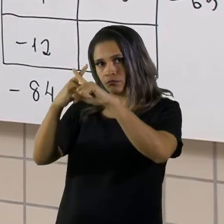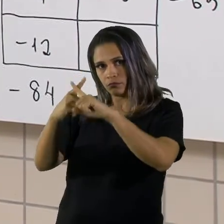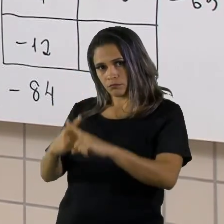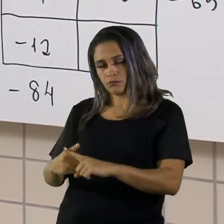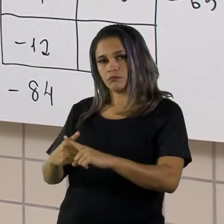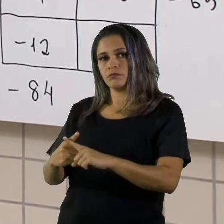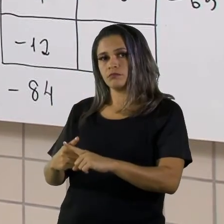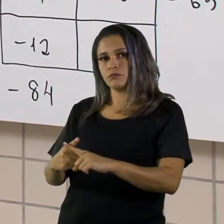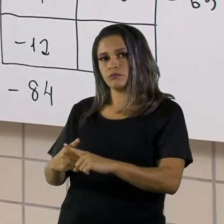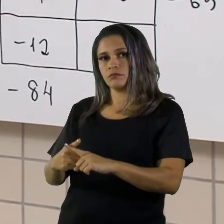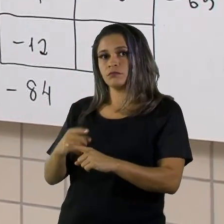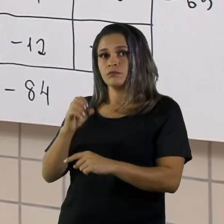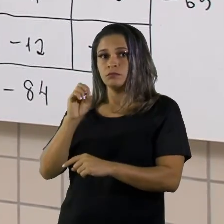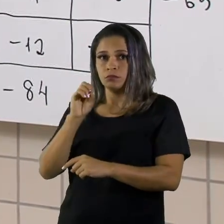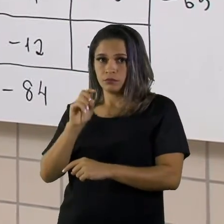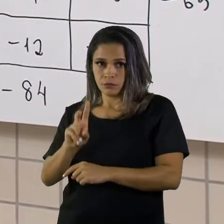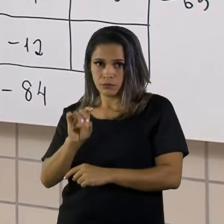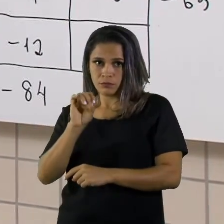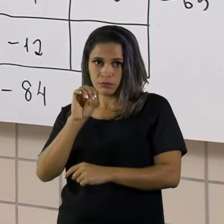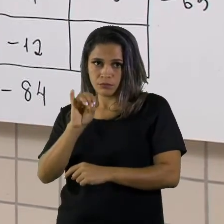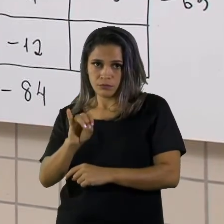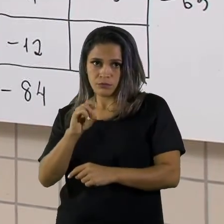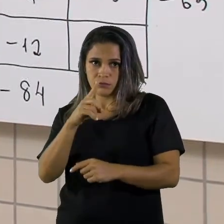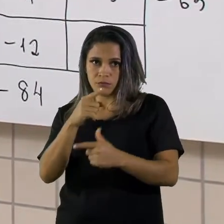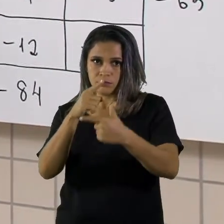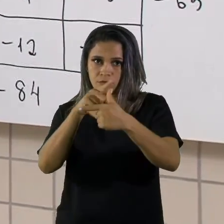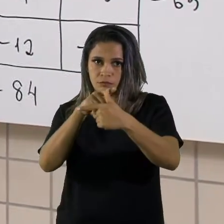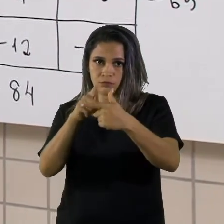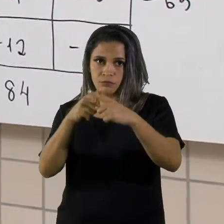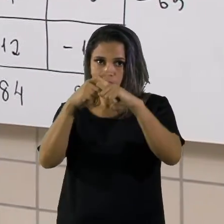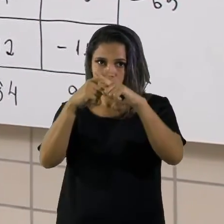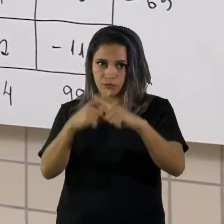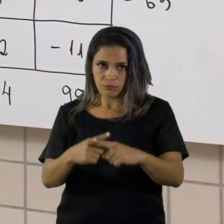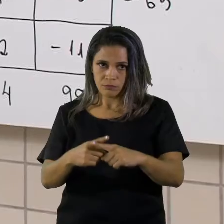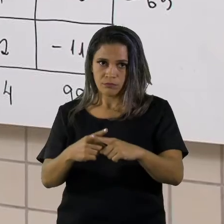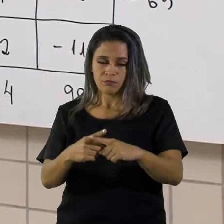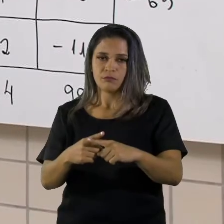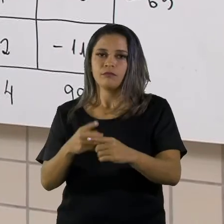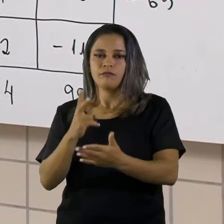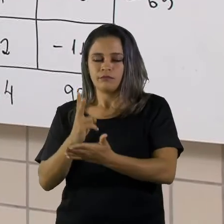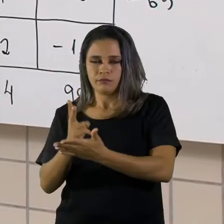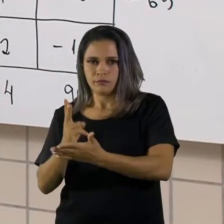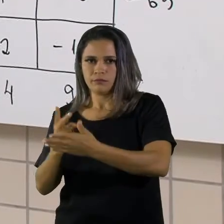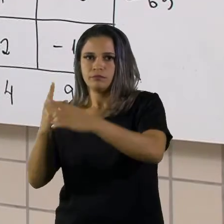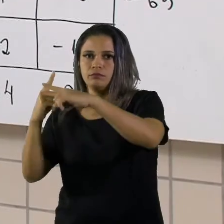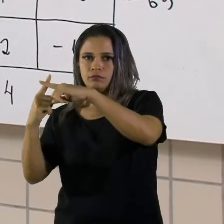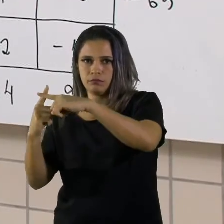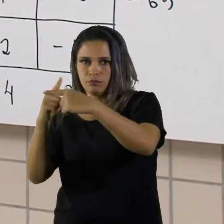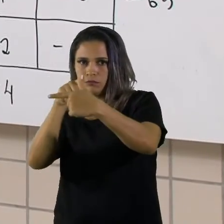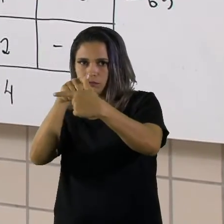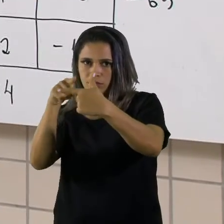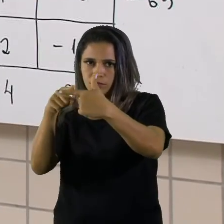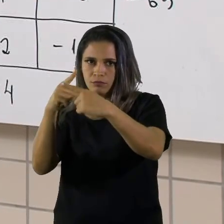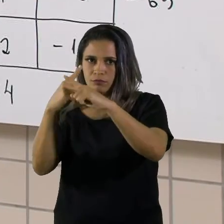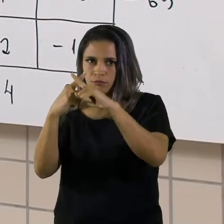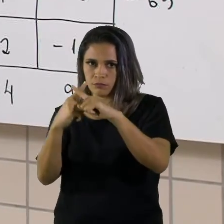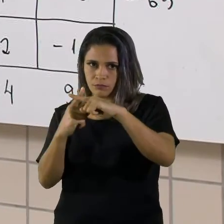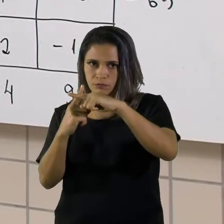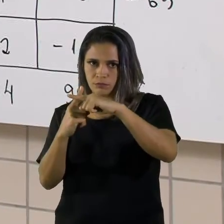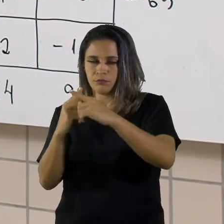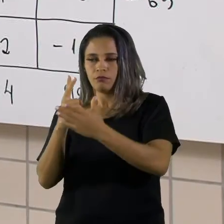estiver multiplicando dois números e os números forem positivos, o produto vai ser positivo. Se você